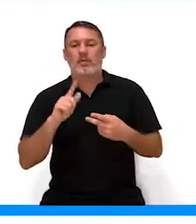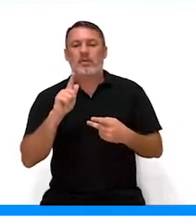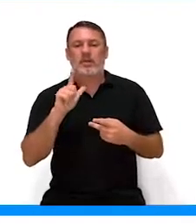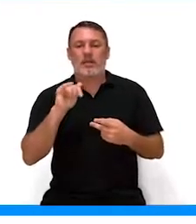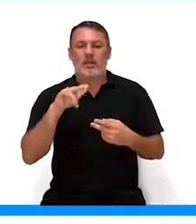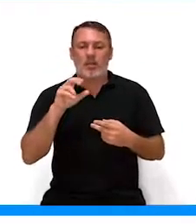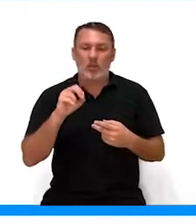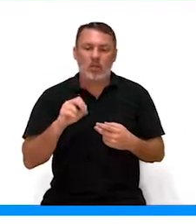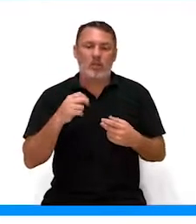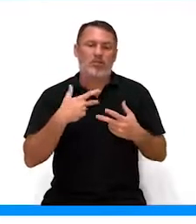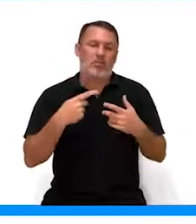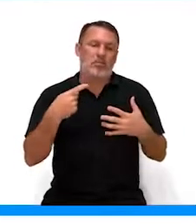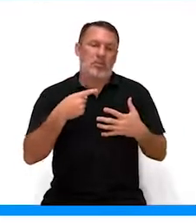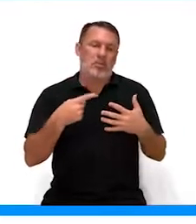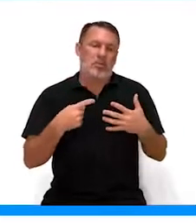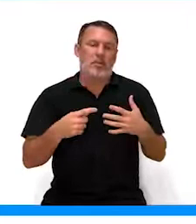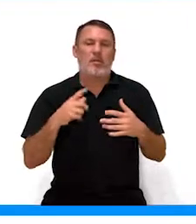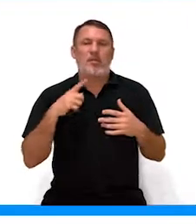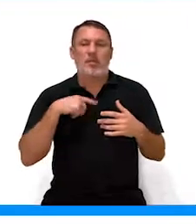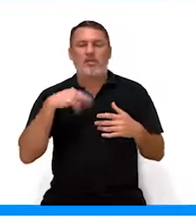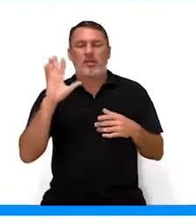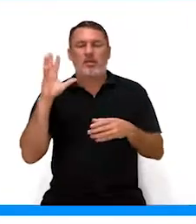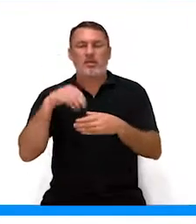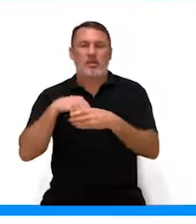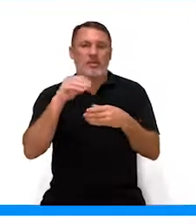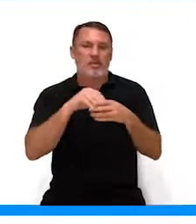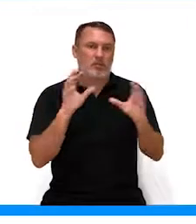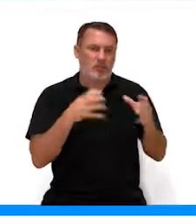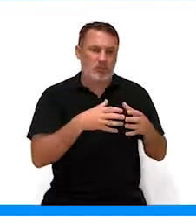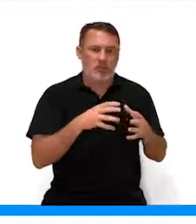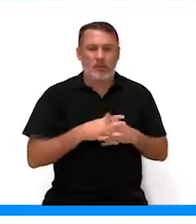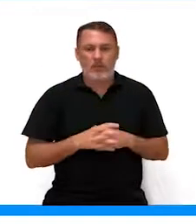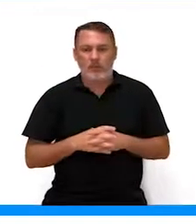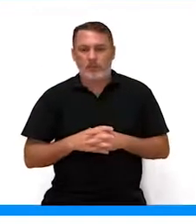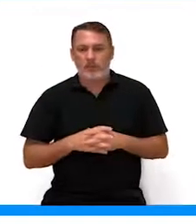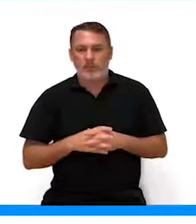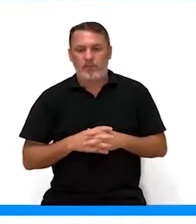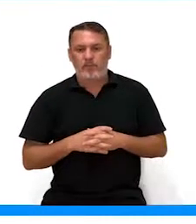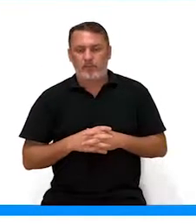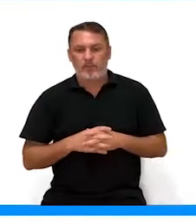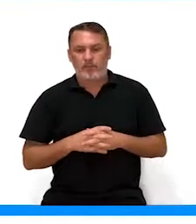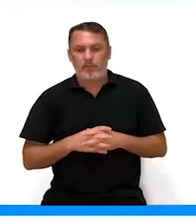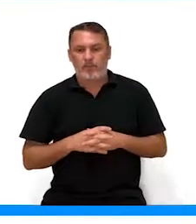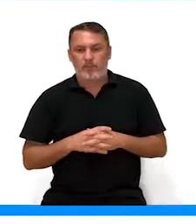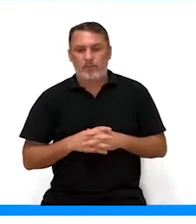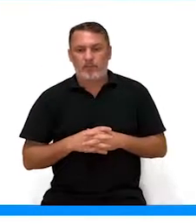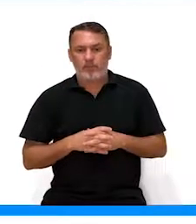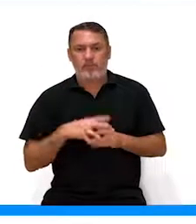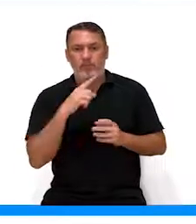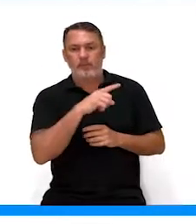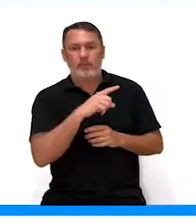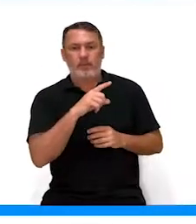do organismo, os linfonodos. Então, aí a gente vai encontrar mais essas fibras reticulares.